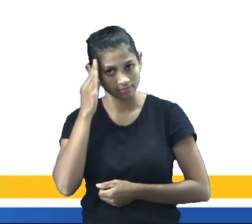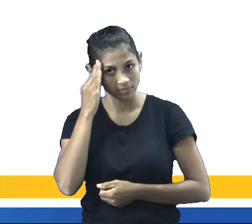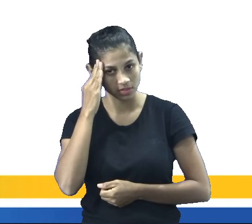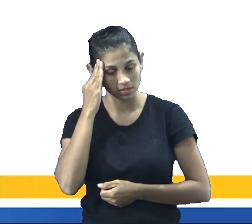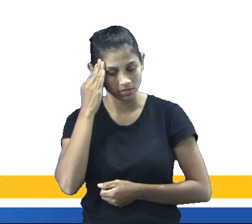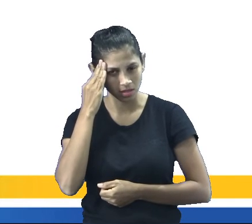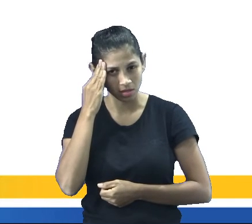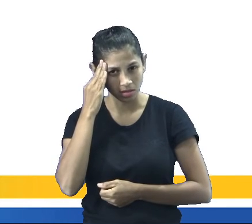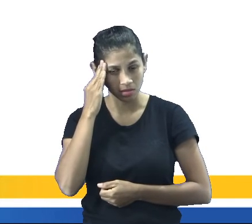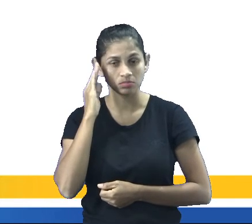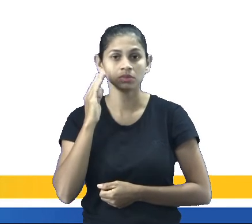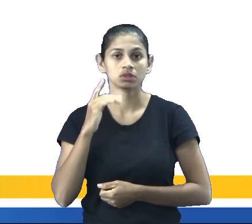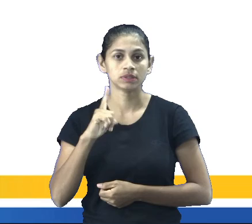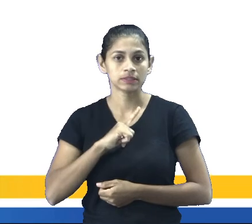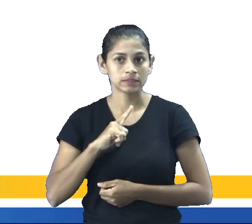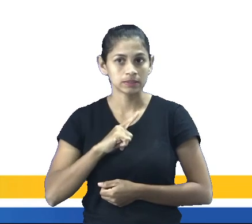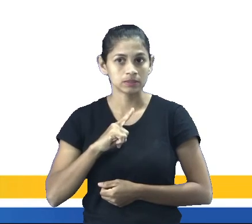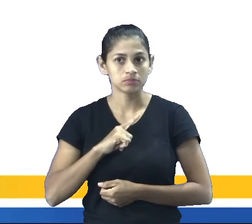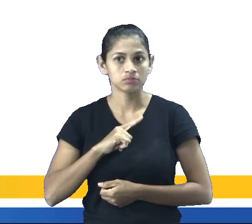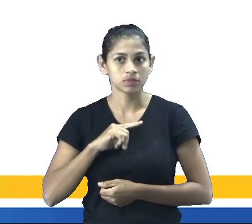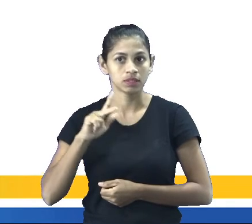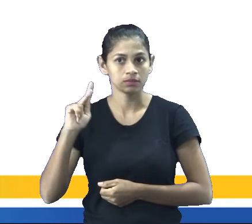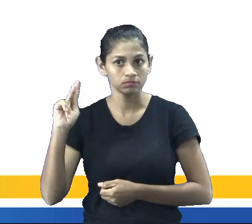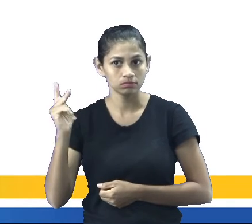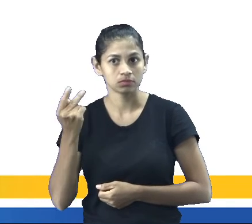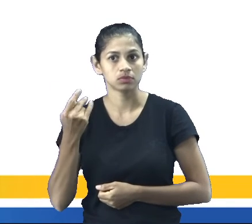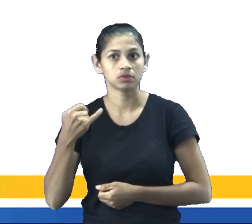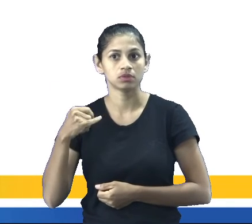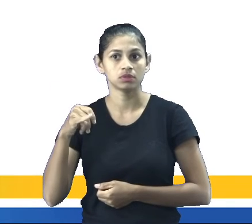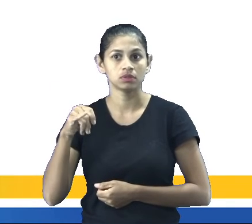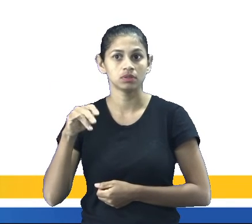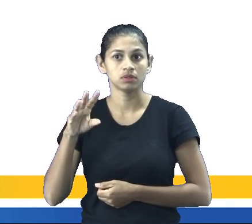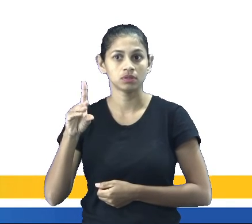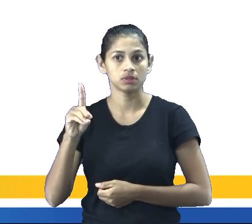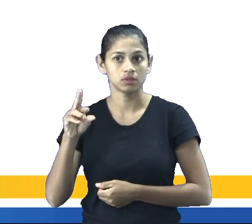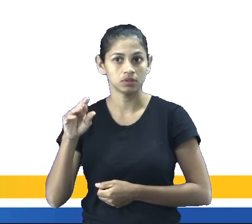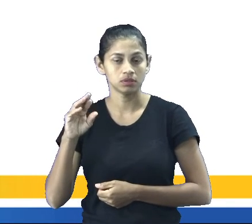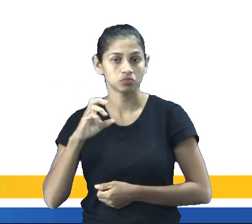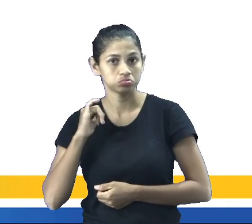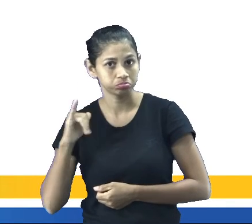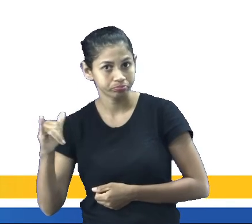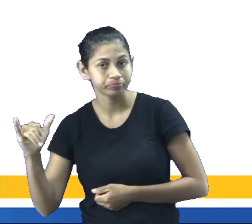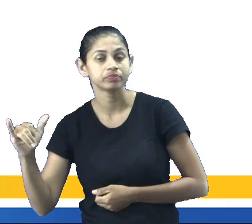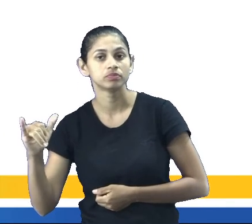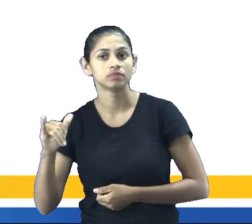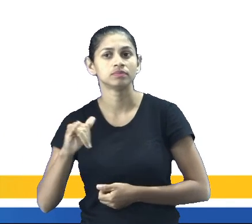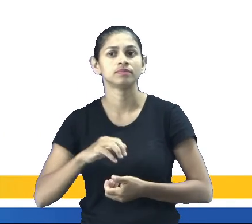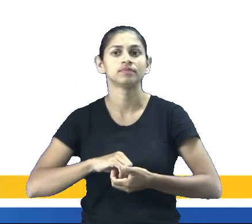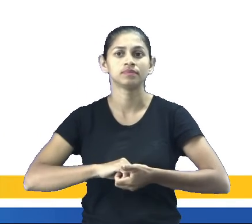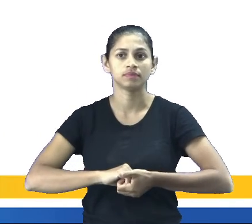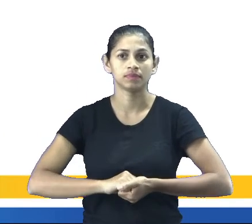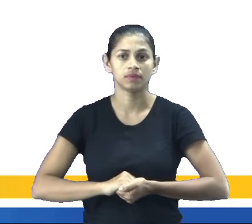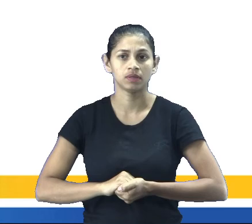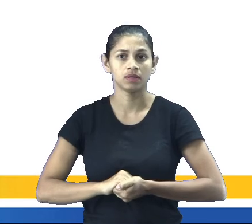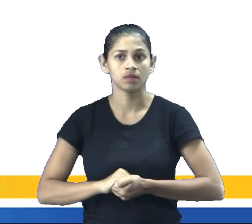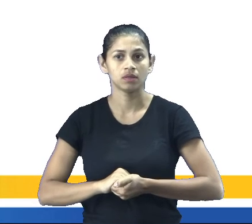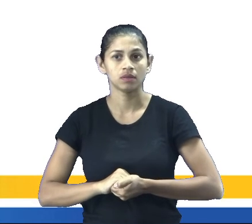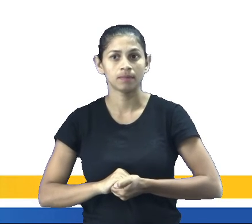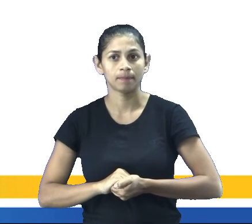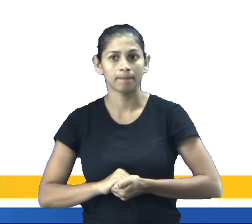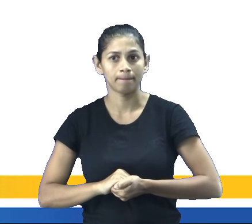no nosso país, né? Tendo ali a Itaipu, muito grande, no São Francisco, e até mesmo aqui no nosso vizinho, ali em Porto Velho, em